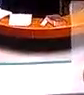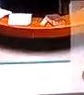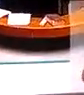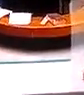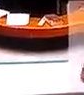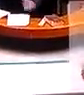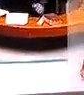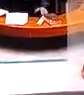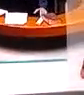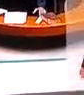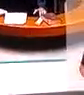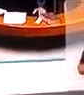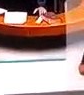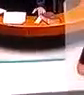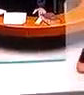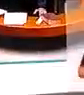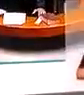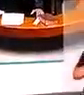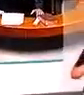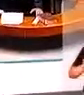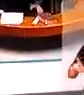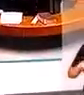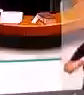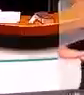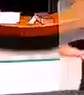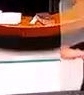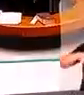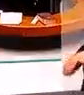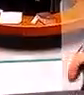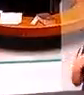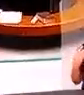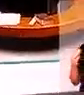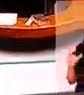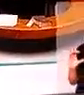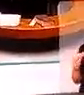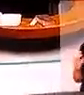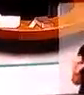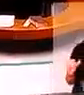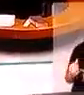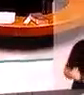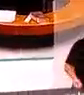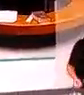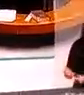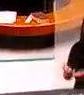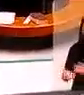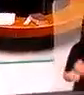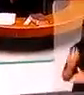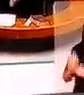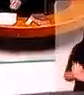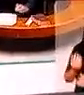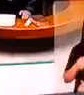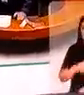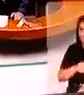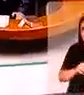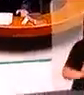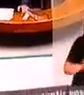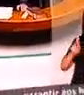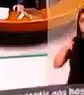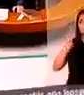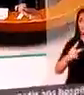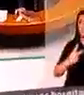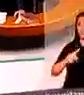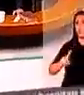produção do diesel chega a 93 centavos. Ele sai da produção por 93 centavos. Chega na Petrobras por